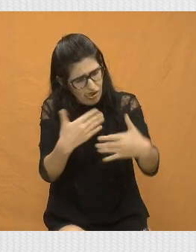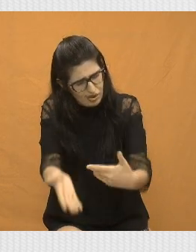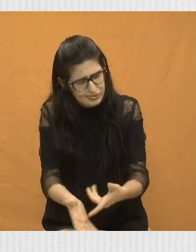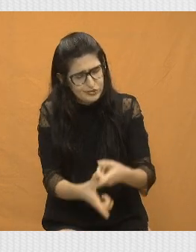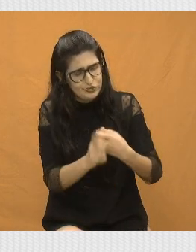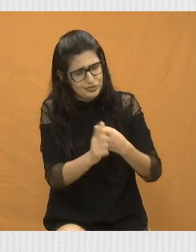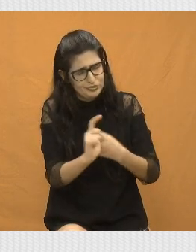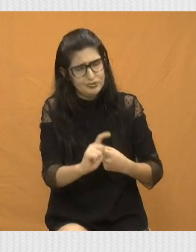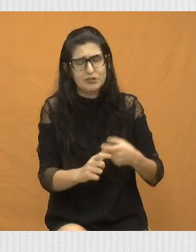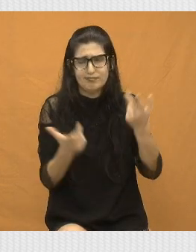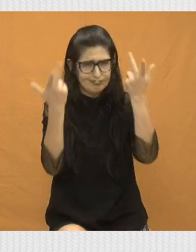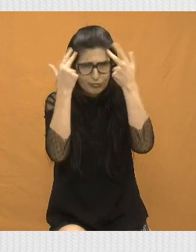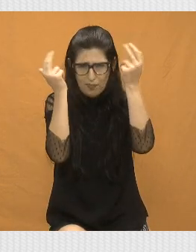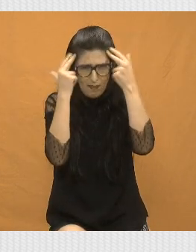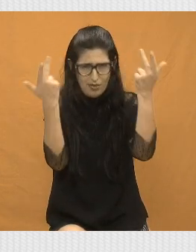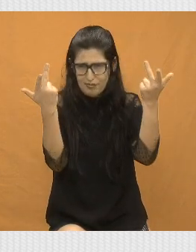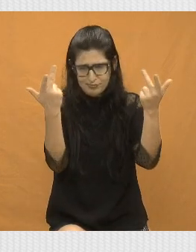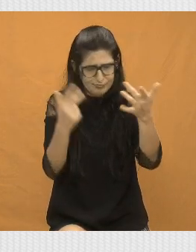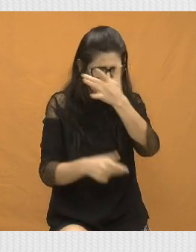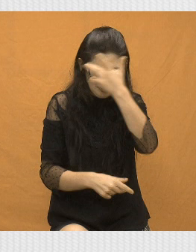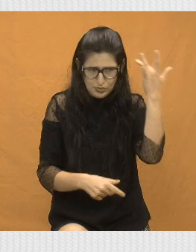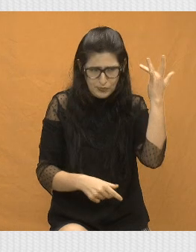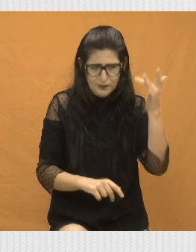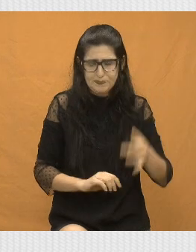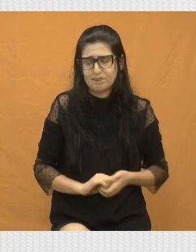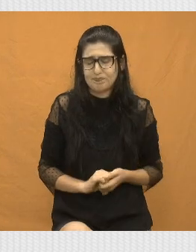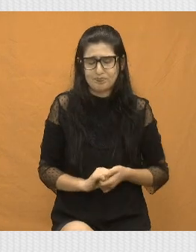pessoas. E